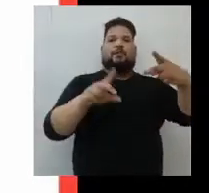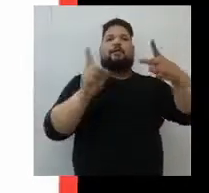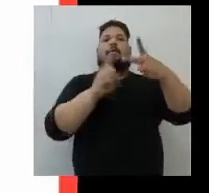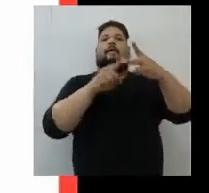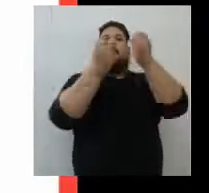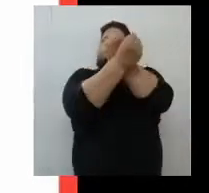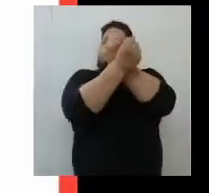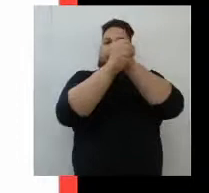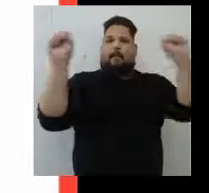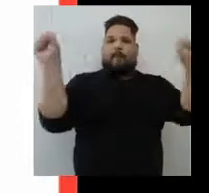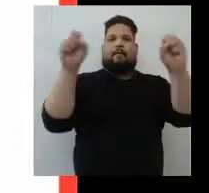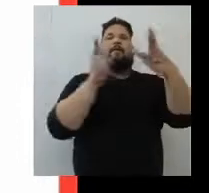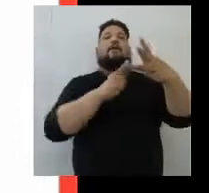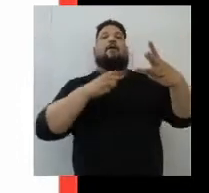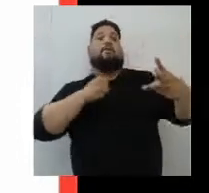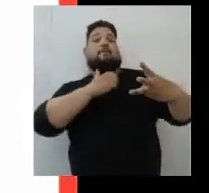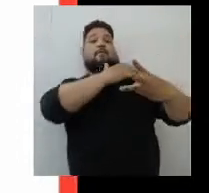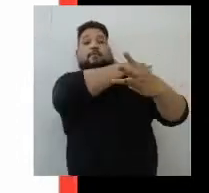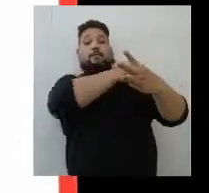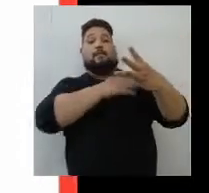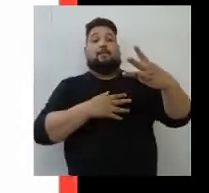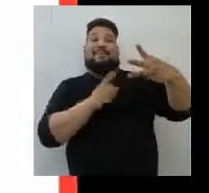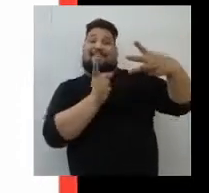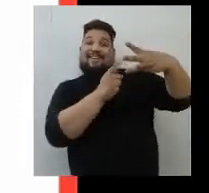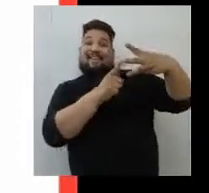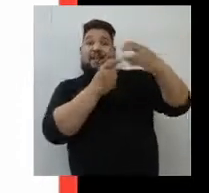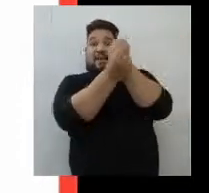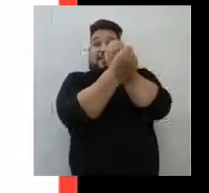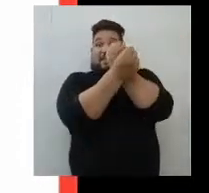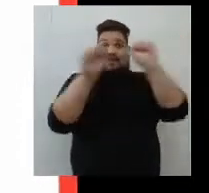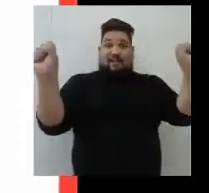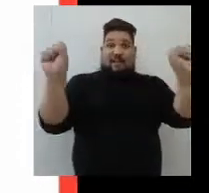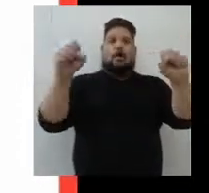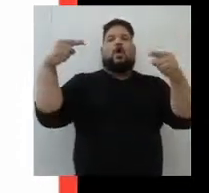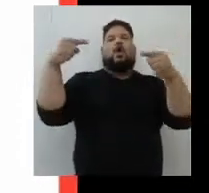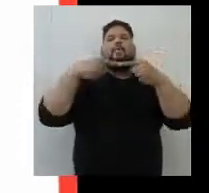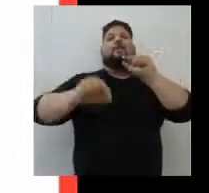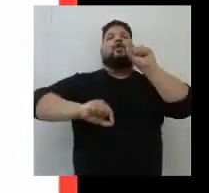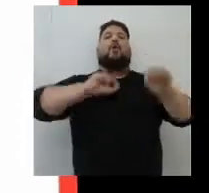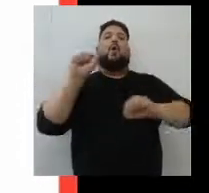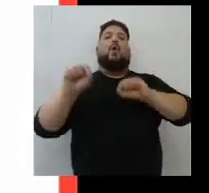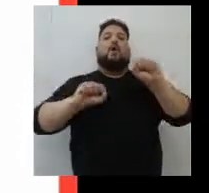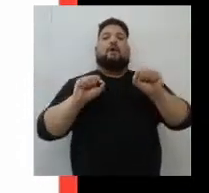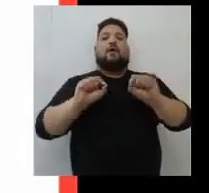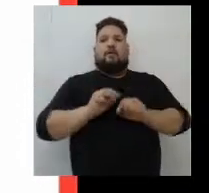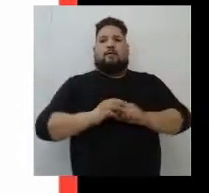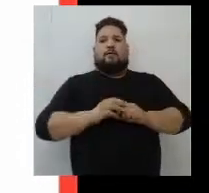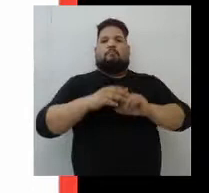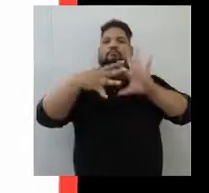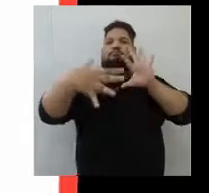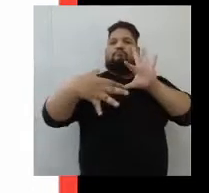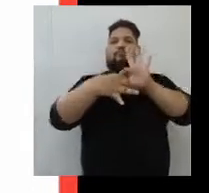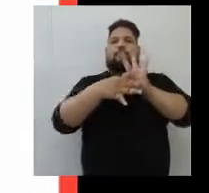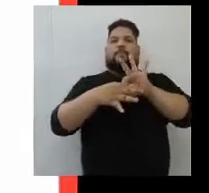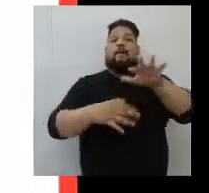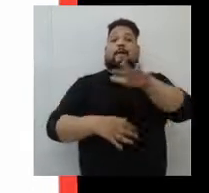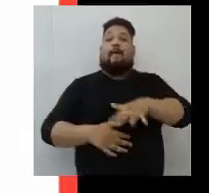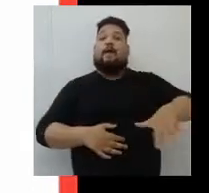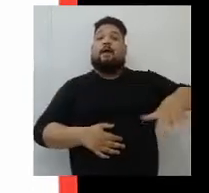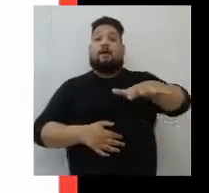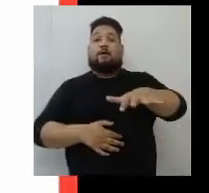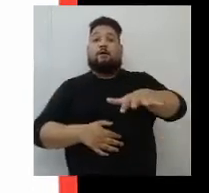abolicionista e a questão militar. A causa abolicionista vai ter uma ligação muito forte com a